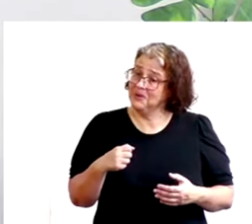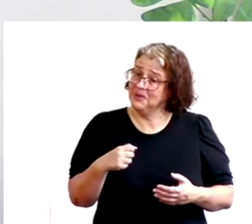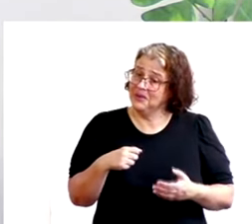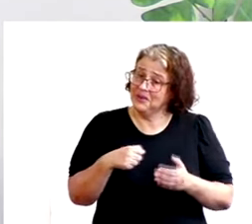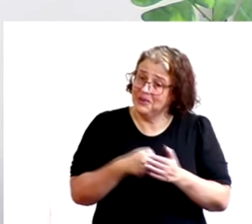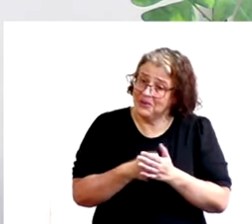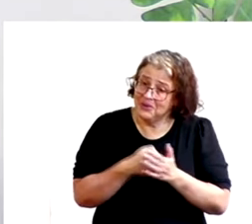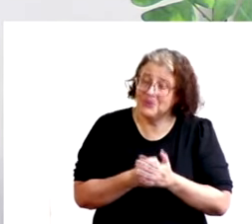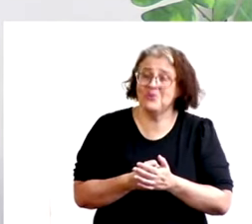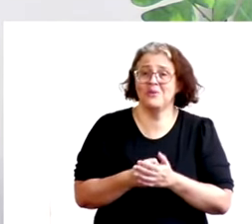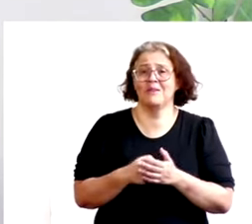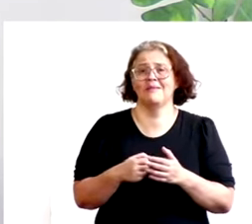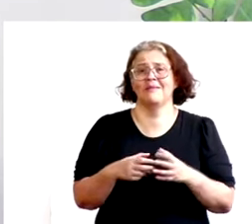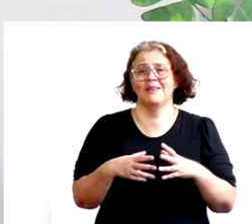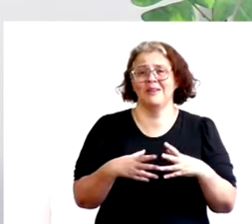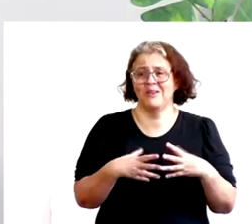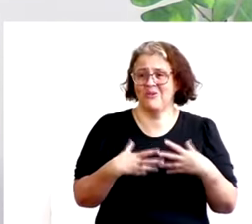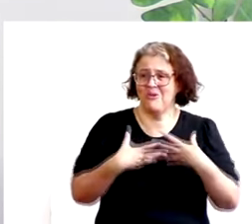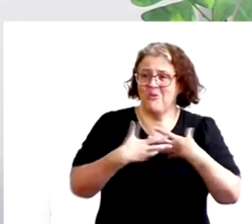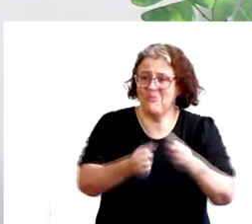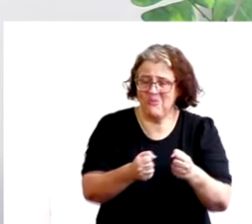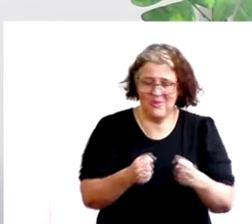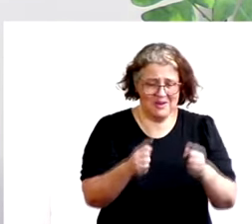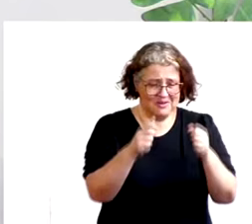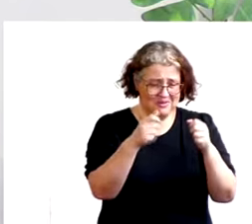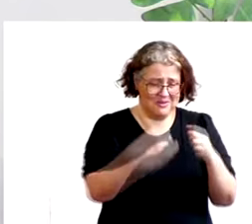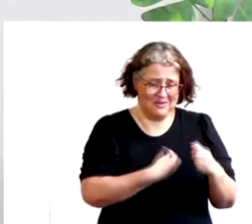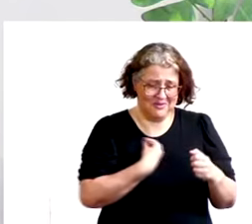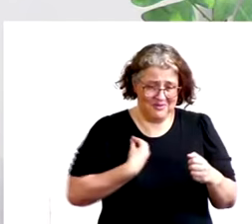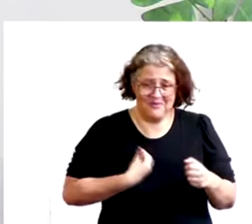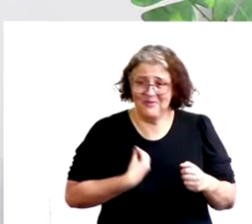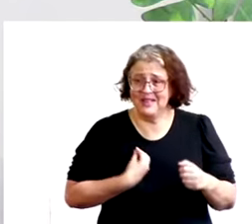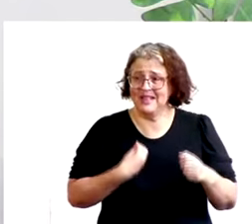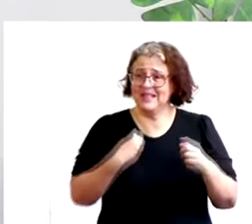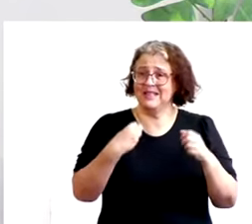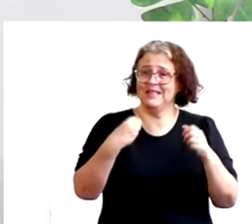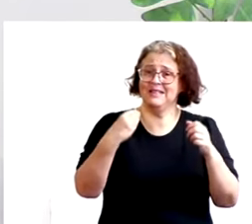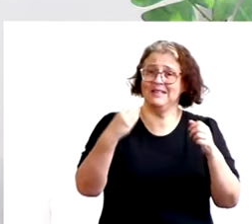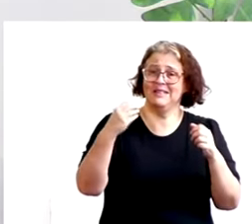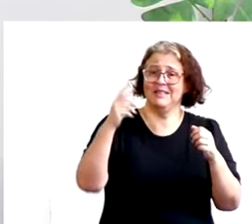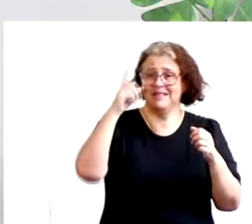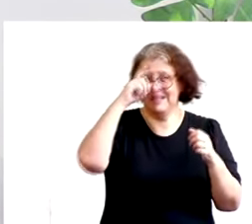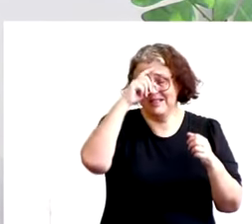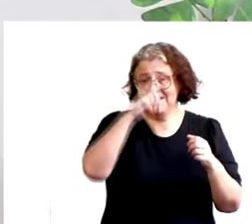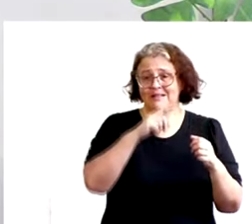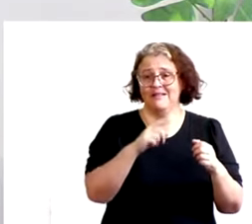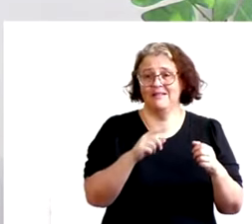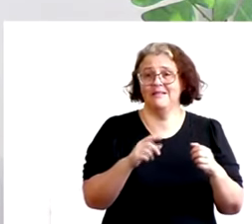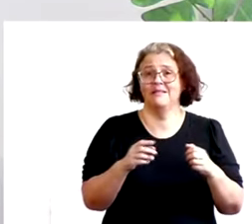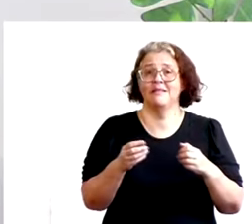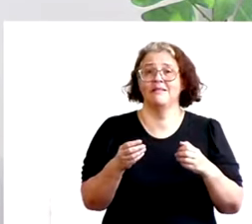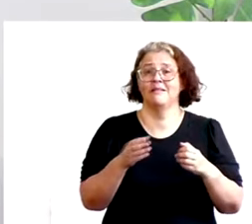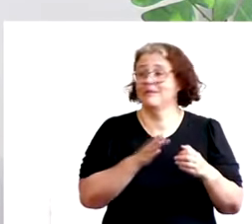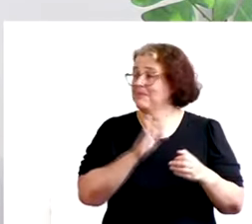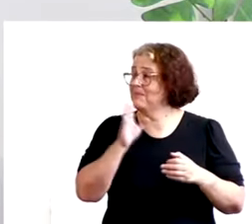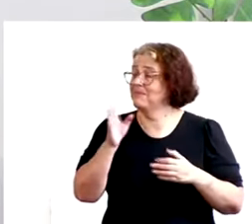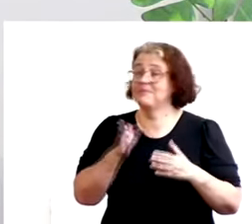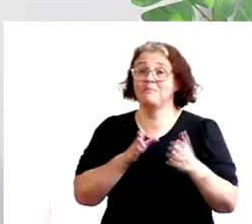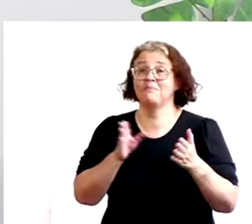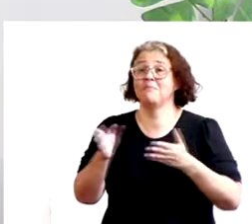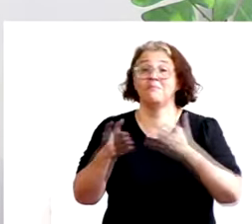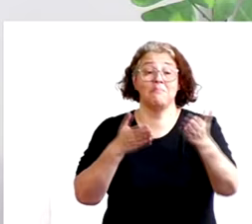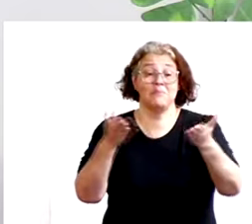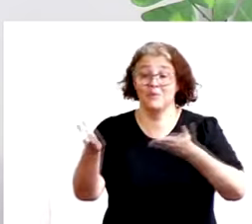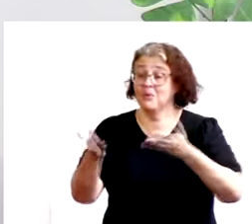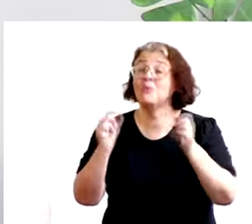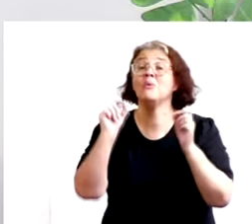ânimo o que você faz ou Para onde você vai queridos o